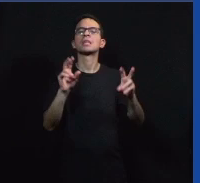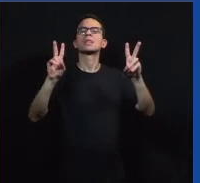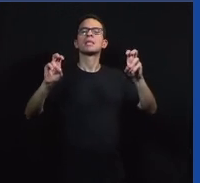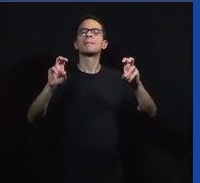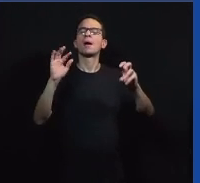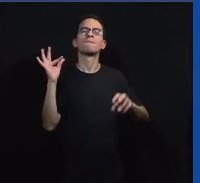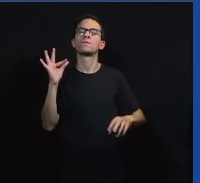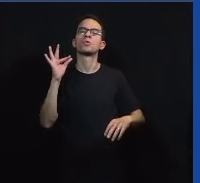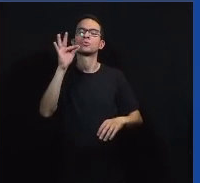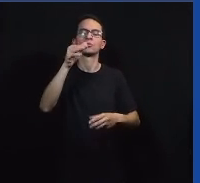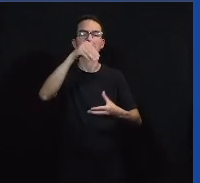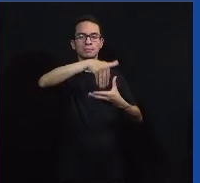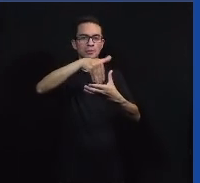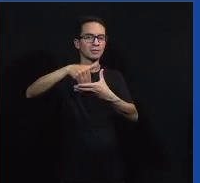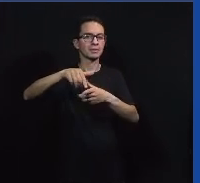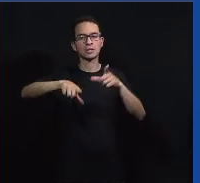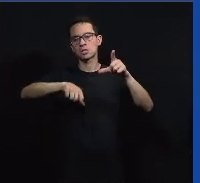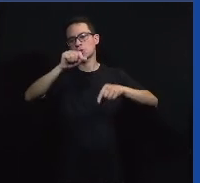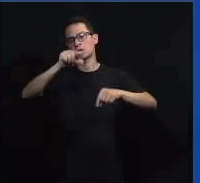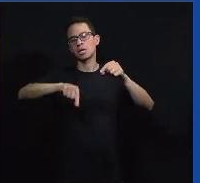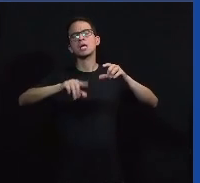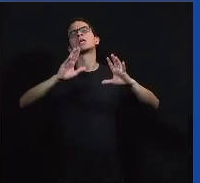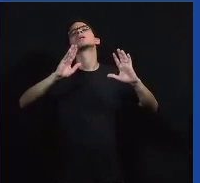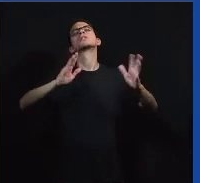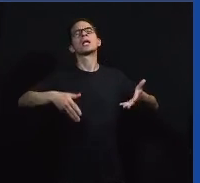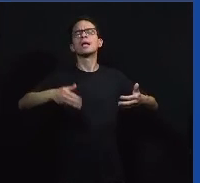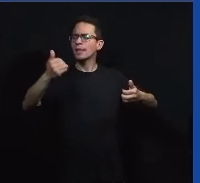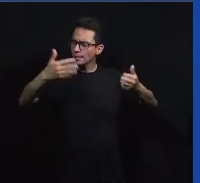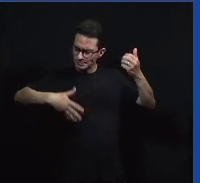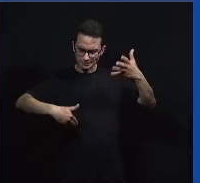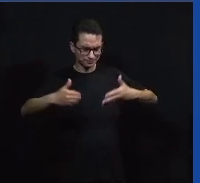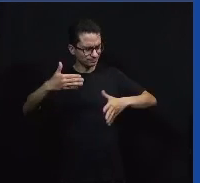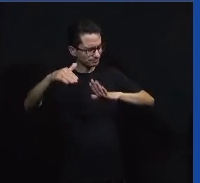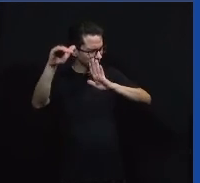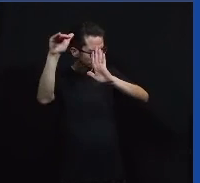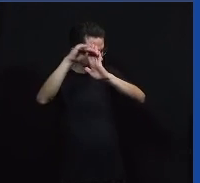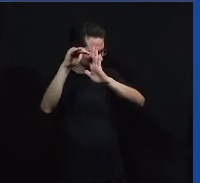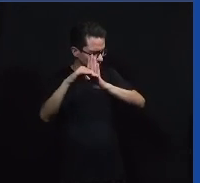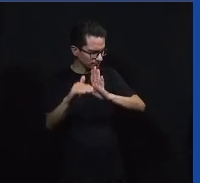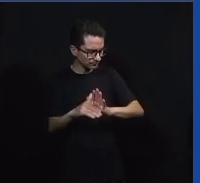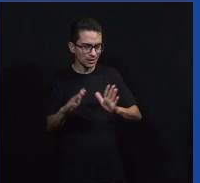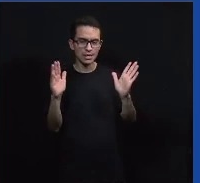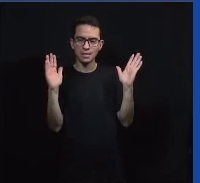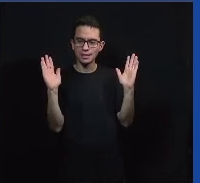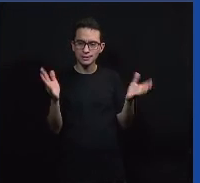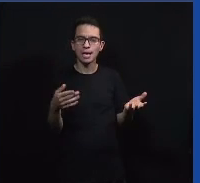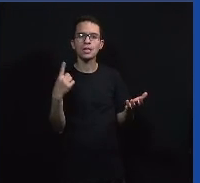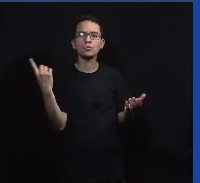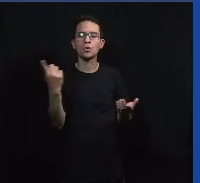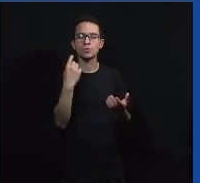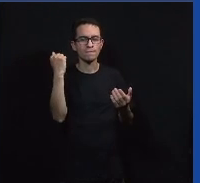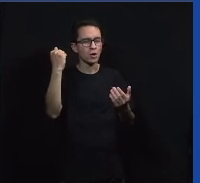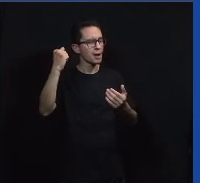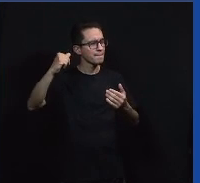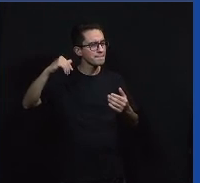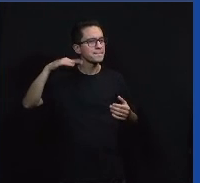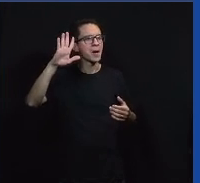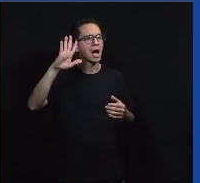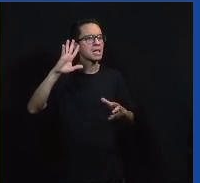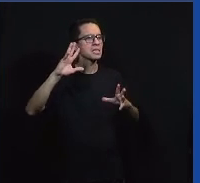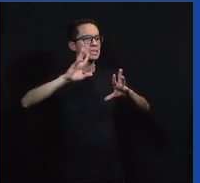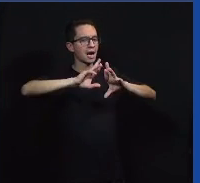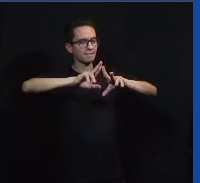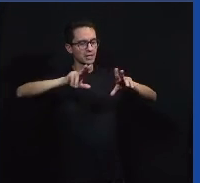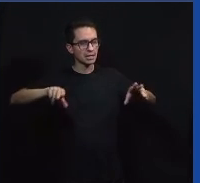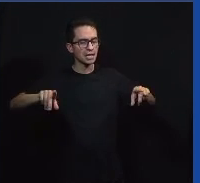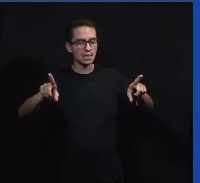futuro da democracia. Então, a gente já falou sobre os problemas da democracia, sobre tudo aquilo que a gente tem que fortalecer, já falou sobre experiências